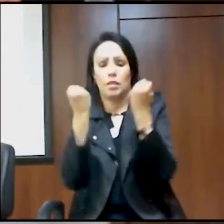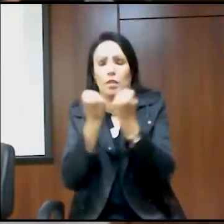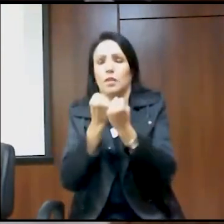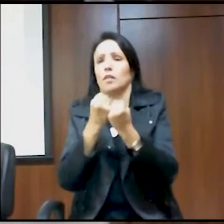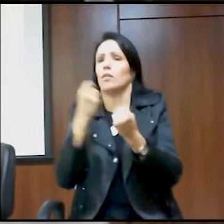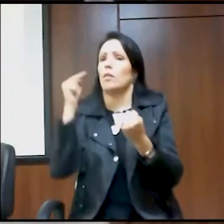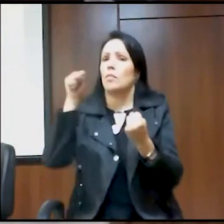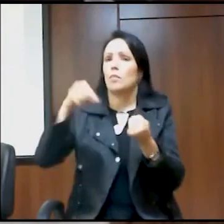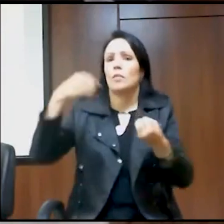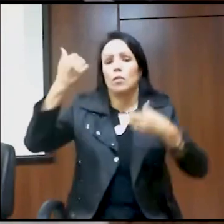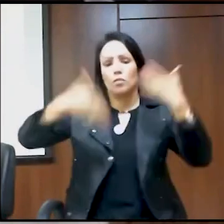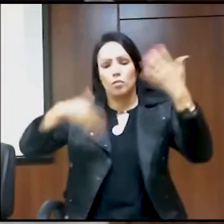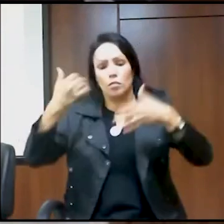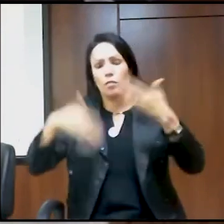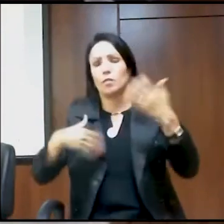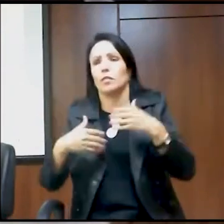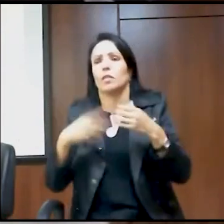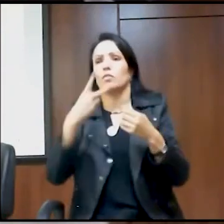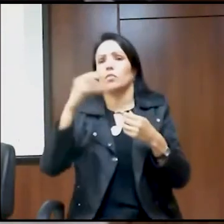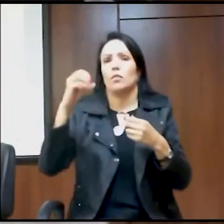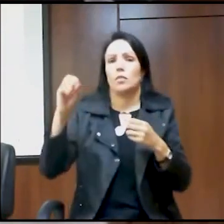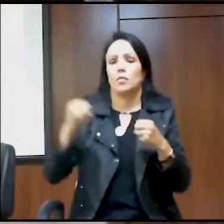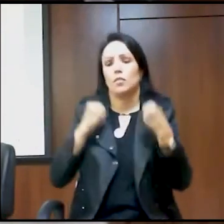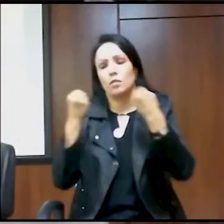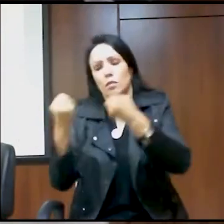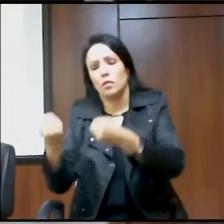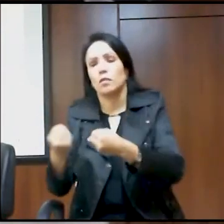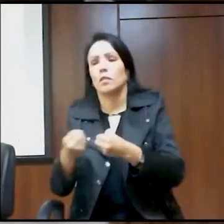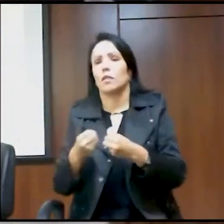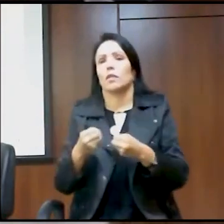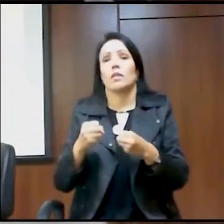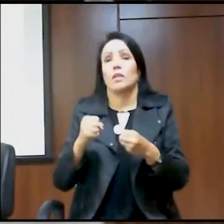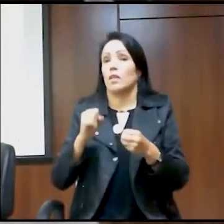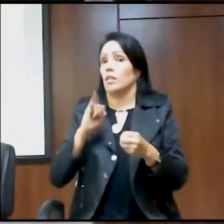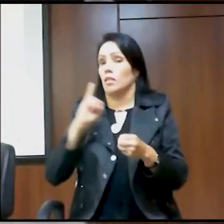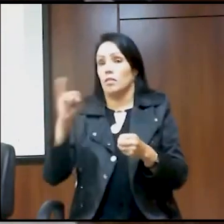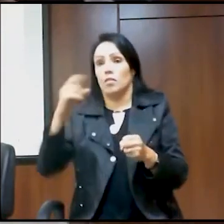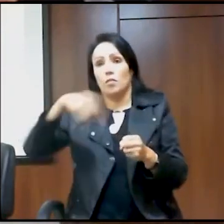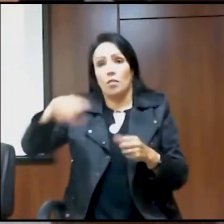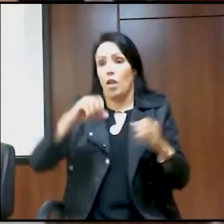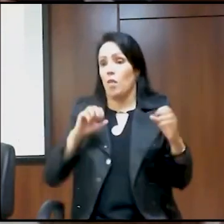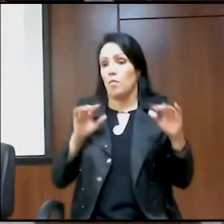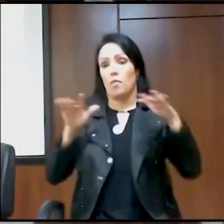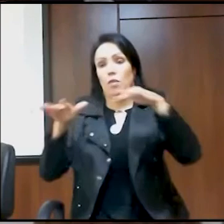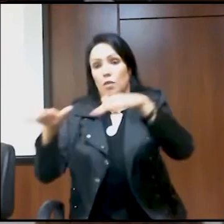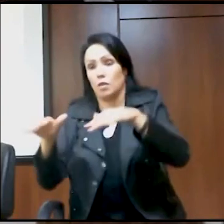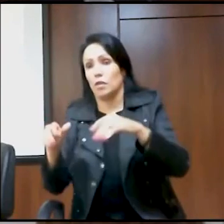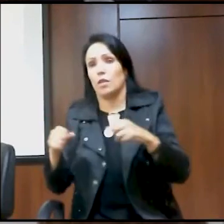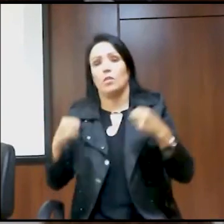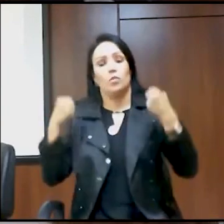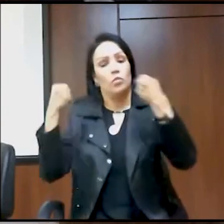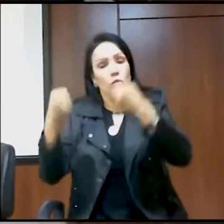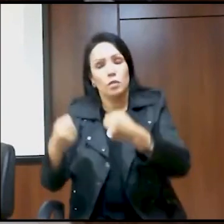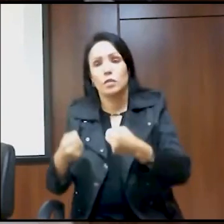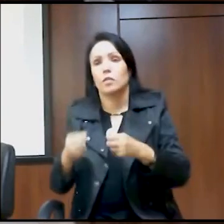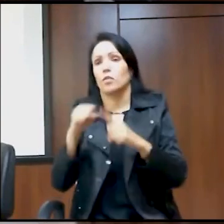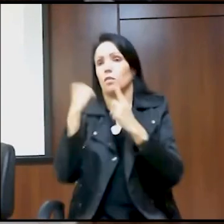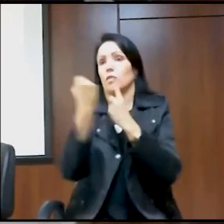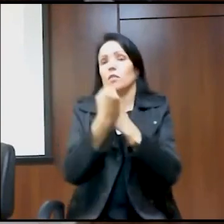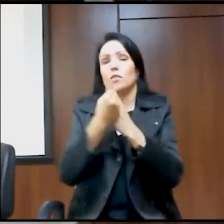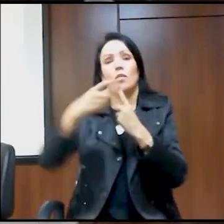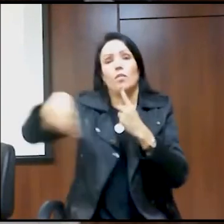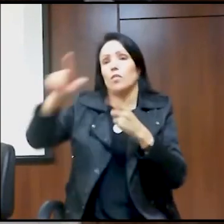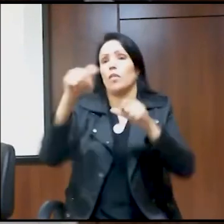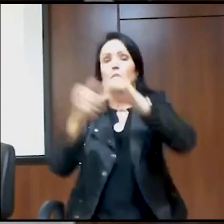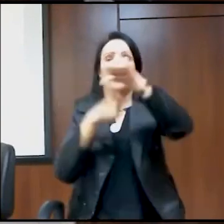1000 discussões, 200.000 ações civis públicas. Se nós não fizer mobilização, luta social, nós não vamos